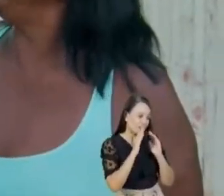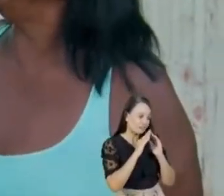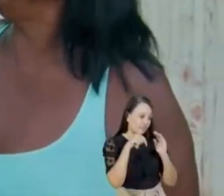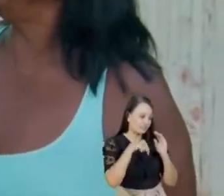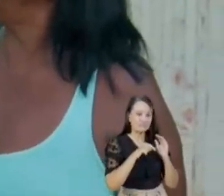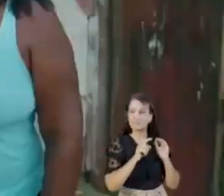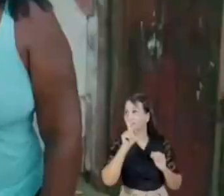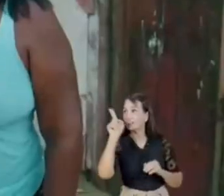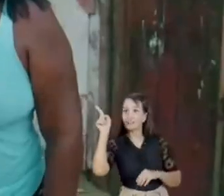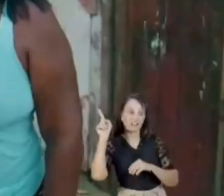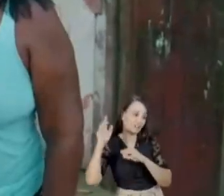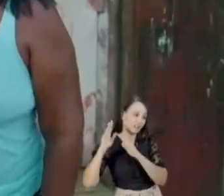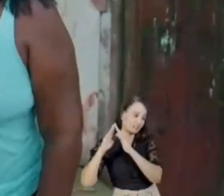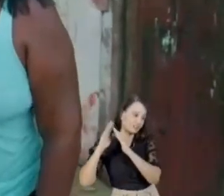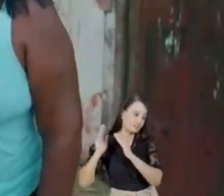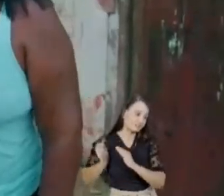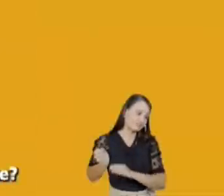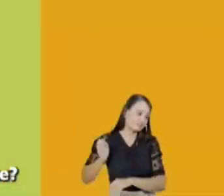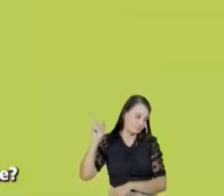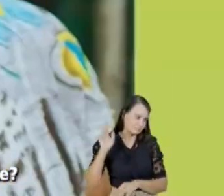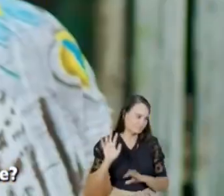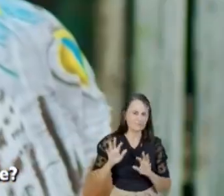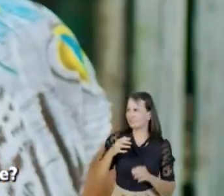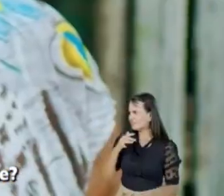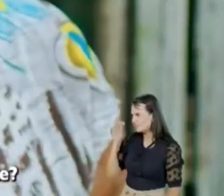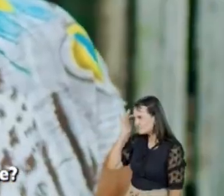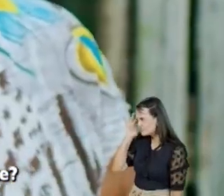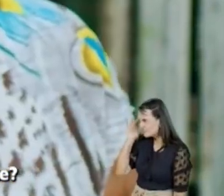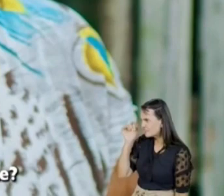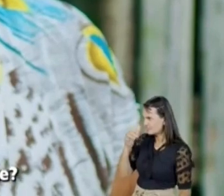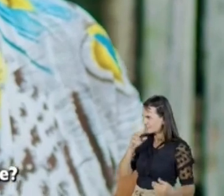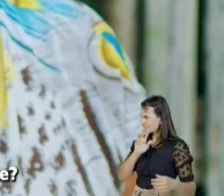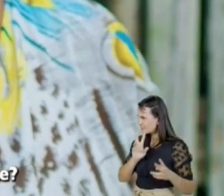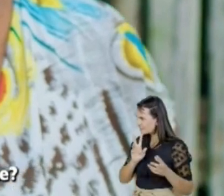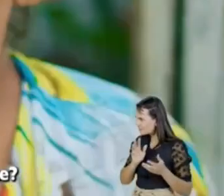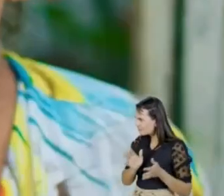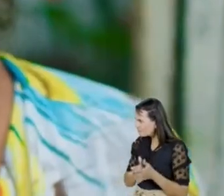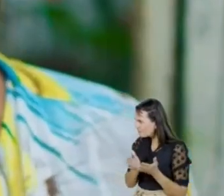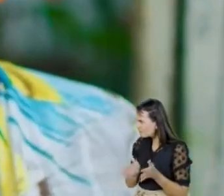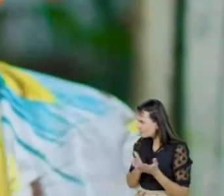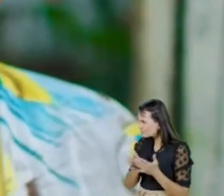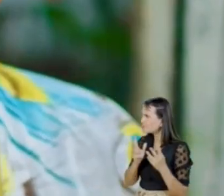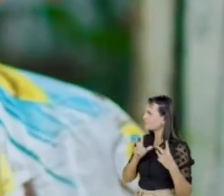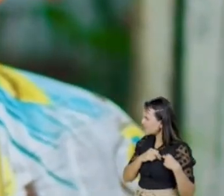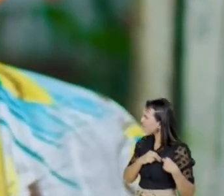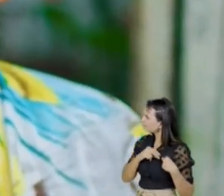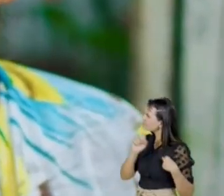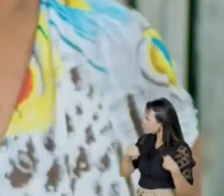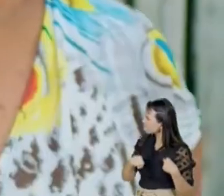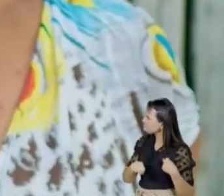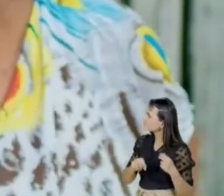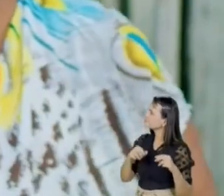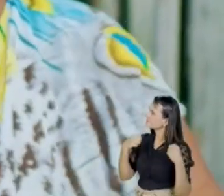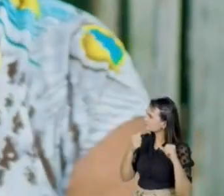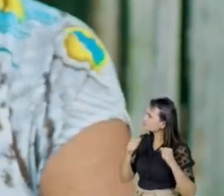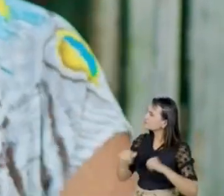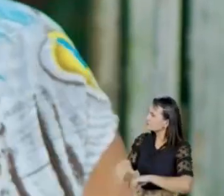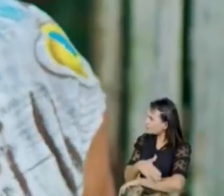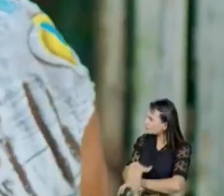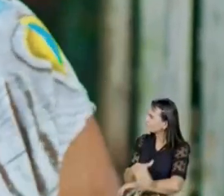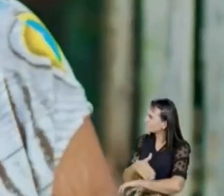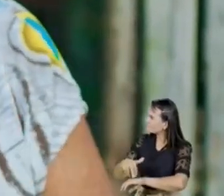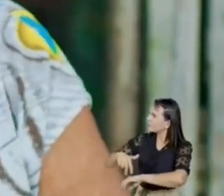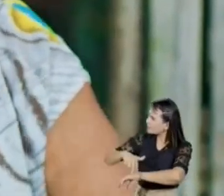ali, a pobreza fica aqui. Tem outro patamar de pobreza. Que será que a gente é pobre, que a gente não merece? Eu acho que a gente merece sim, né? Mas um pouquinho